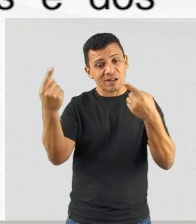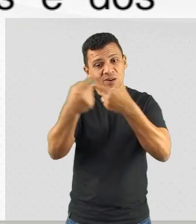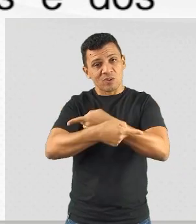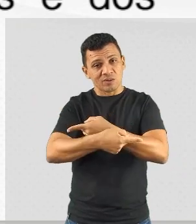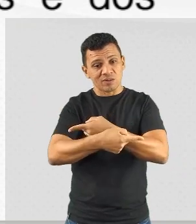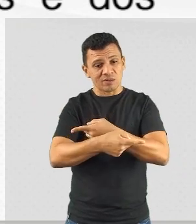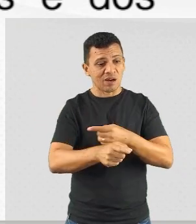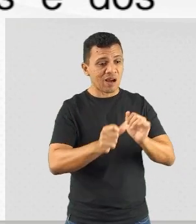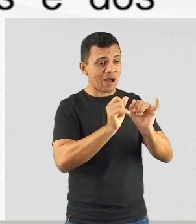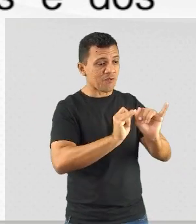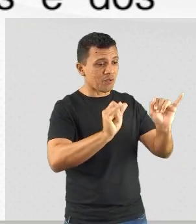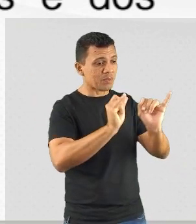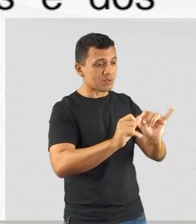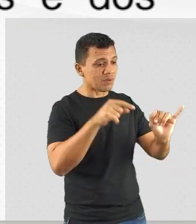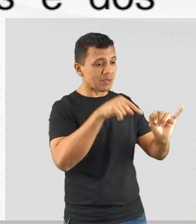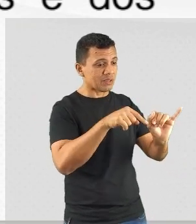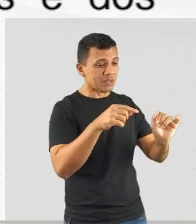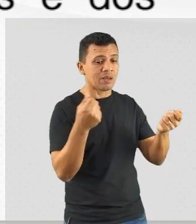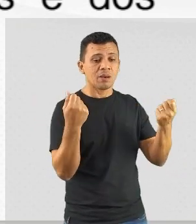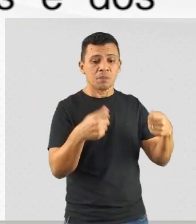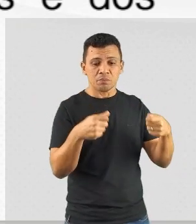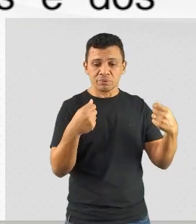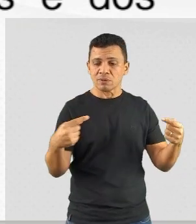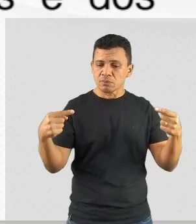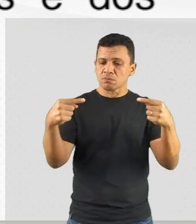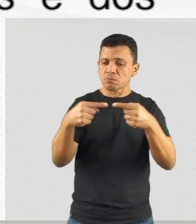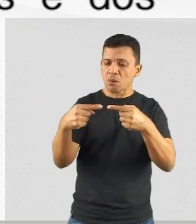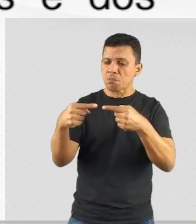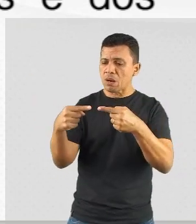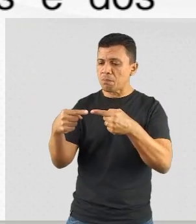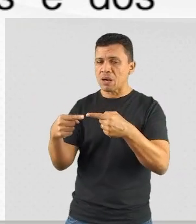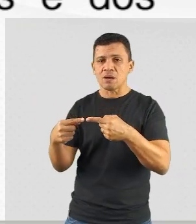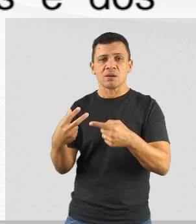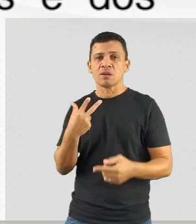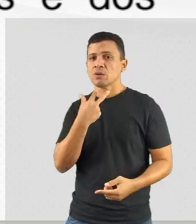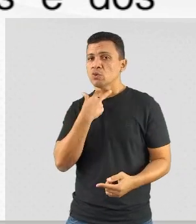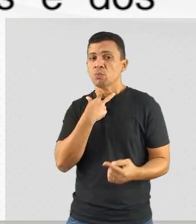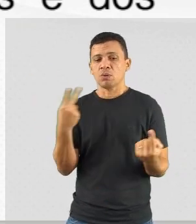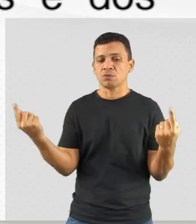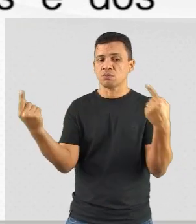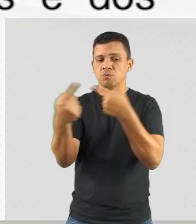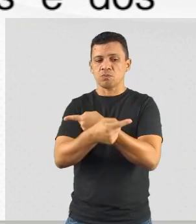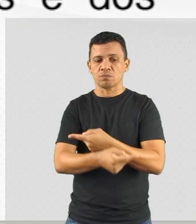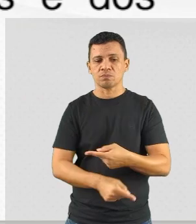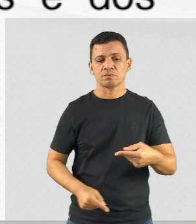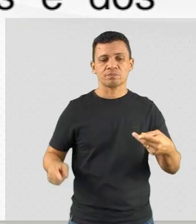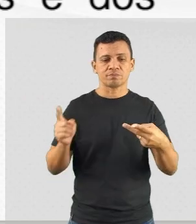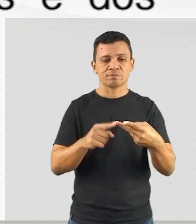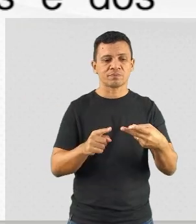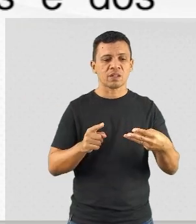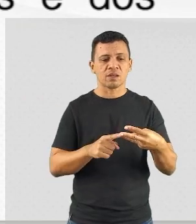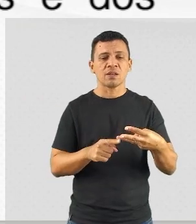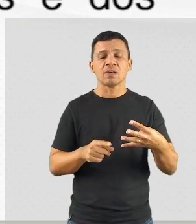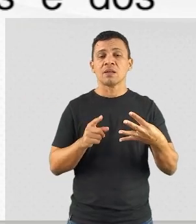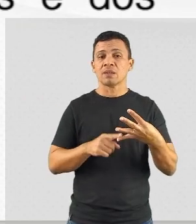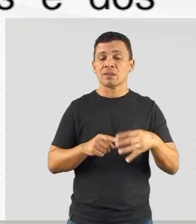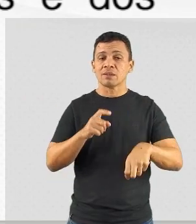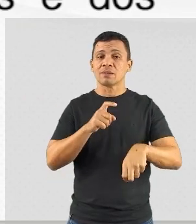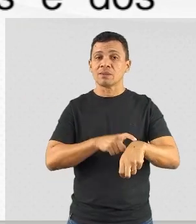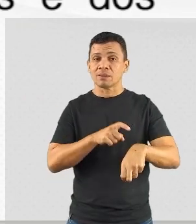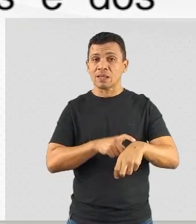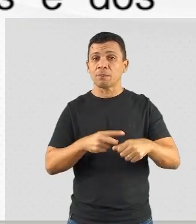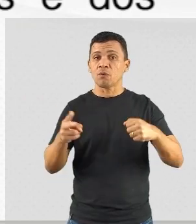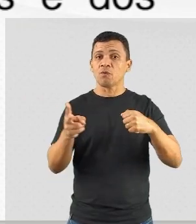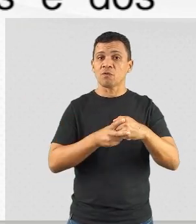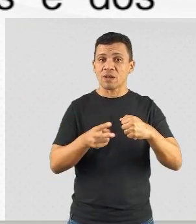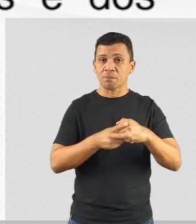eu preciso ir com aquela informação até o final para não ter uma contradição. Manter a consistência no uso de tempos verbais e dos sujeitos